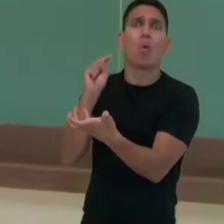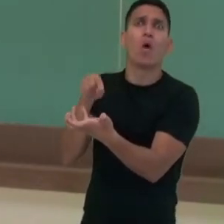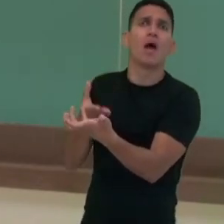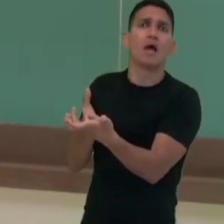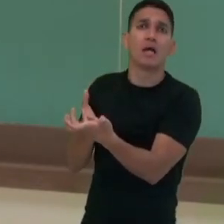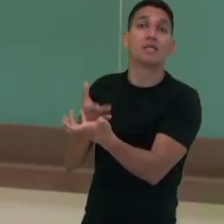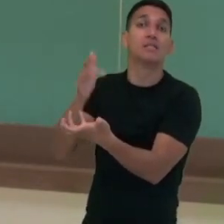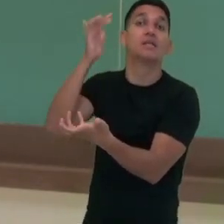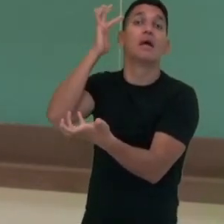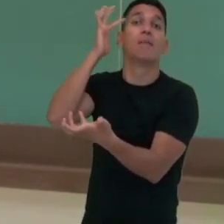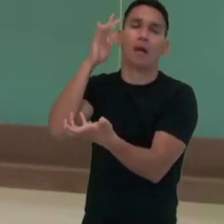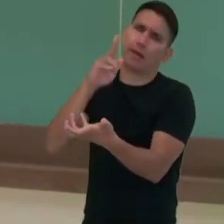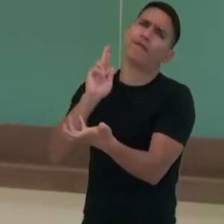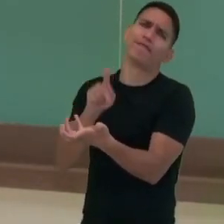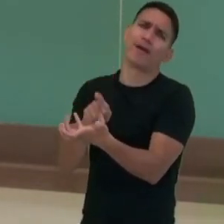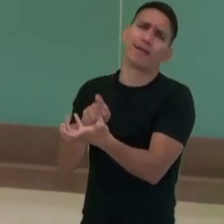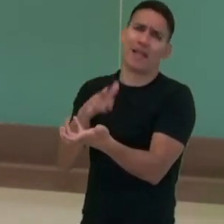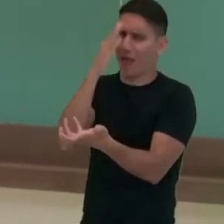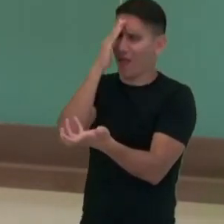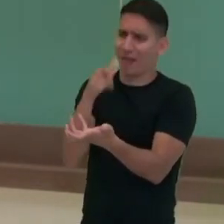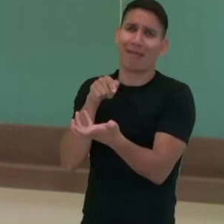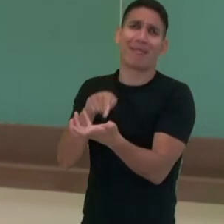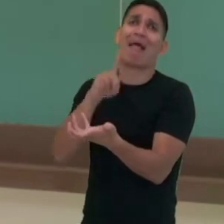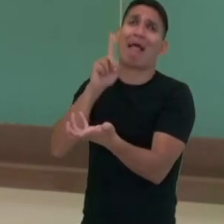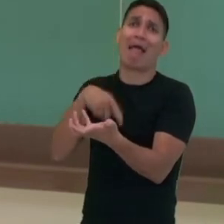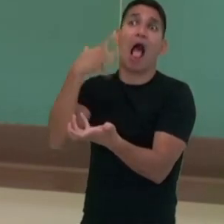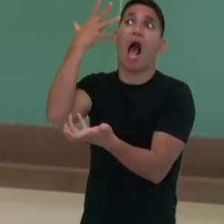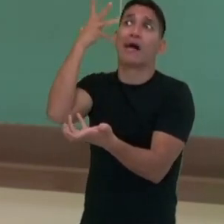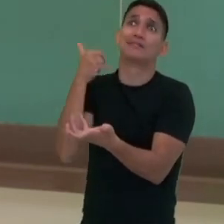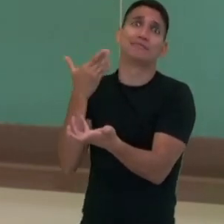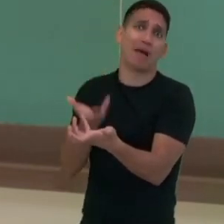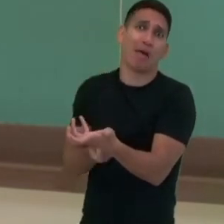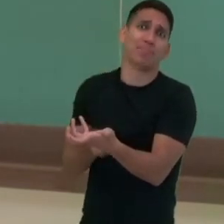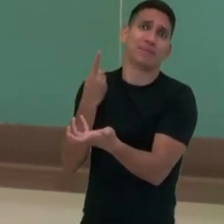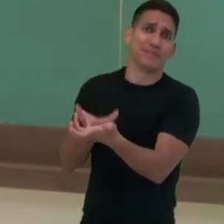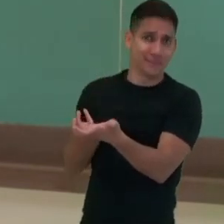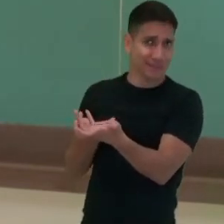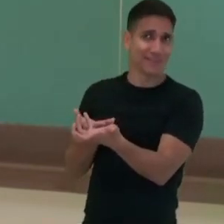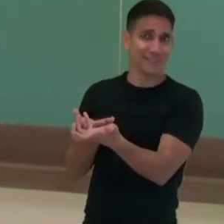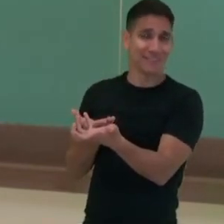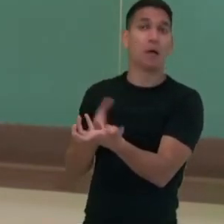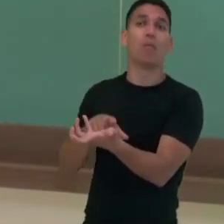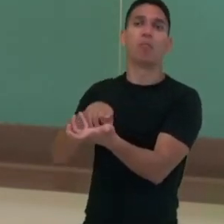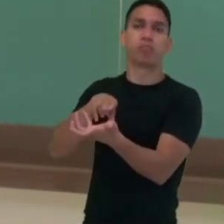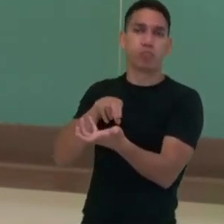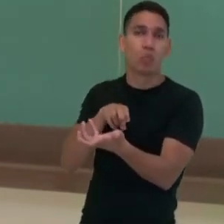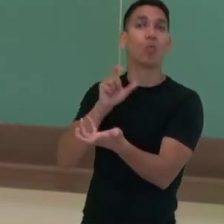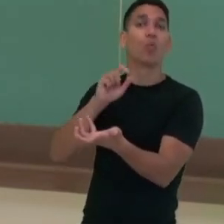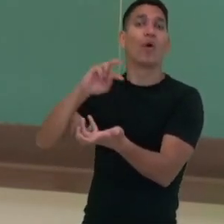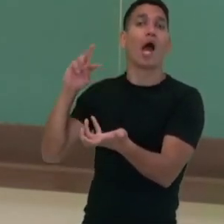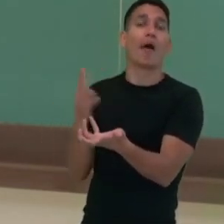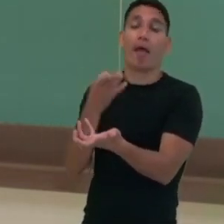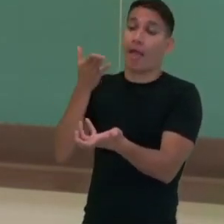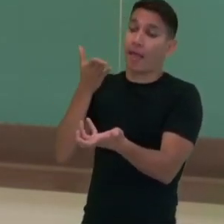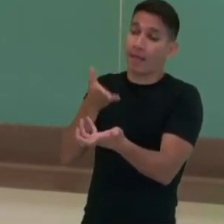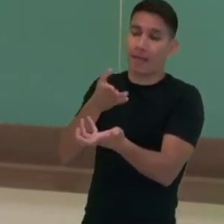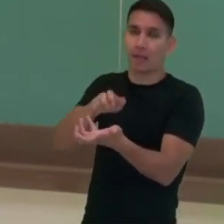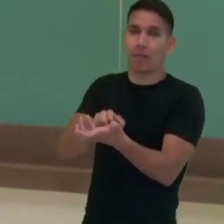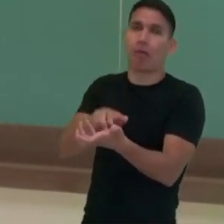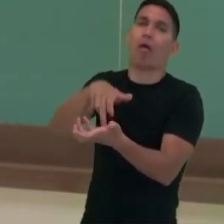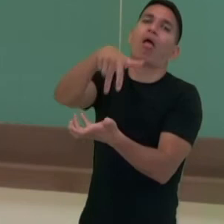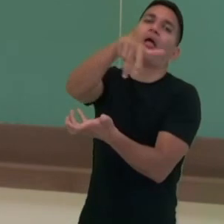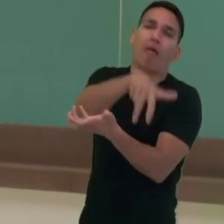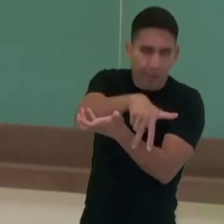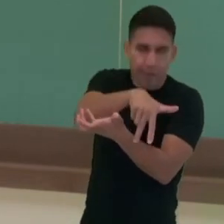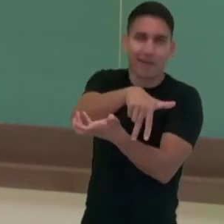o automóvel e realmente achavam que aquilo ali era um animal estranho e achavam então que aquele motorista que saiu de